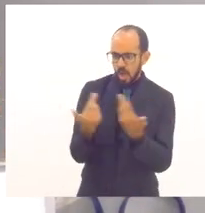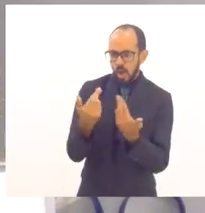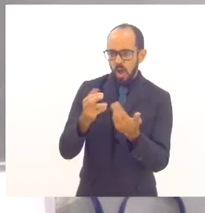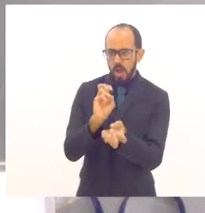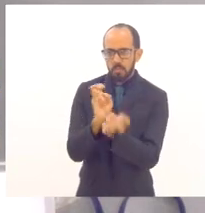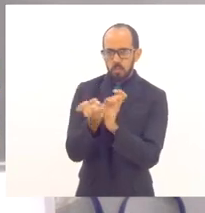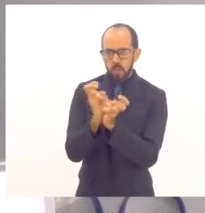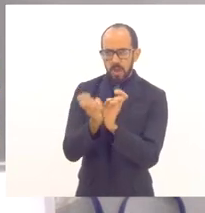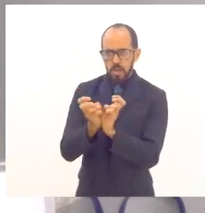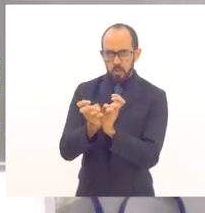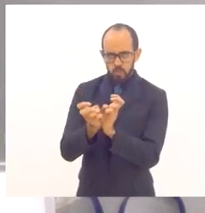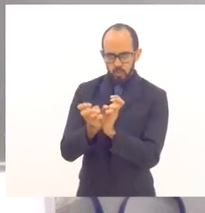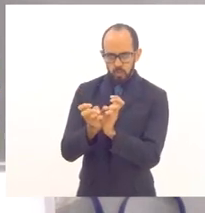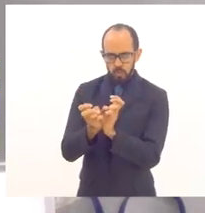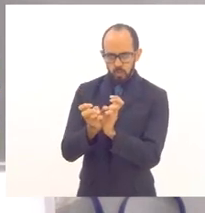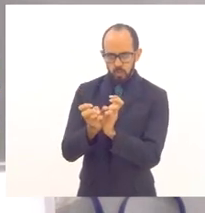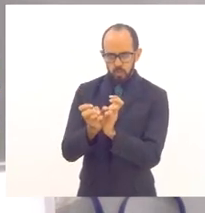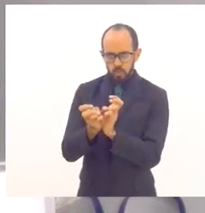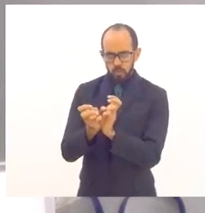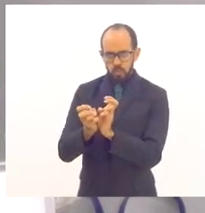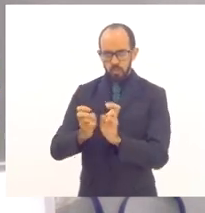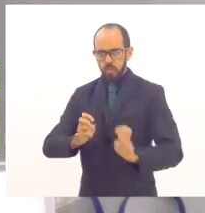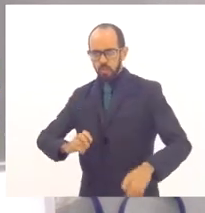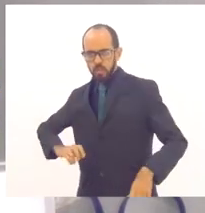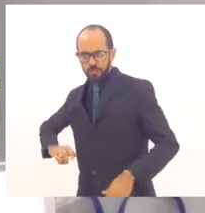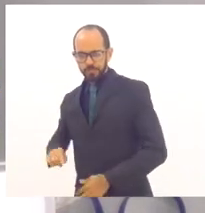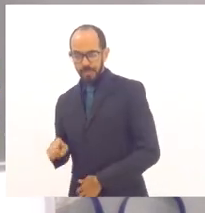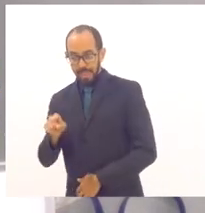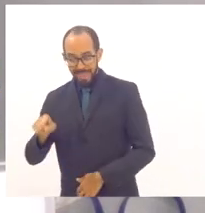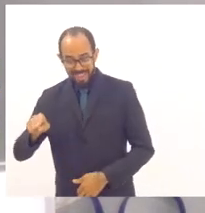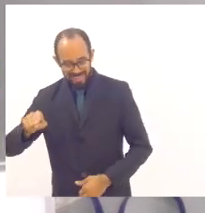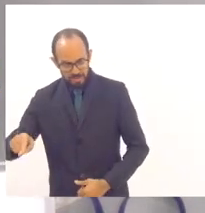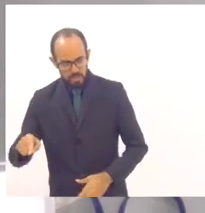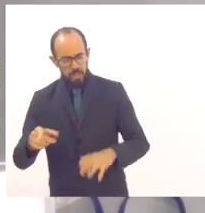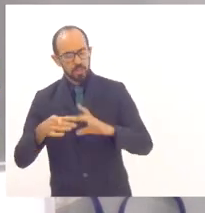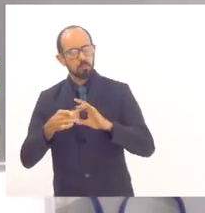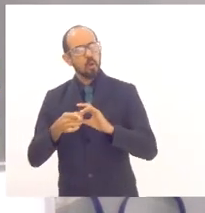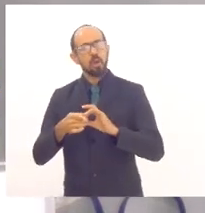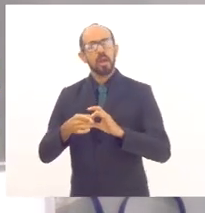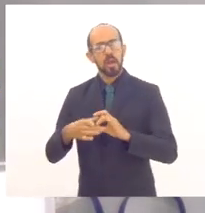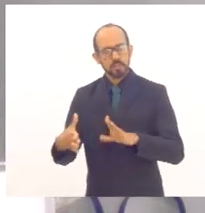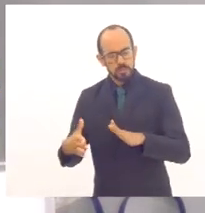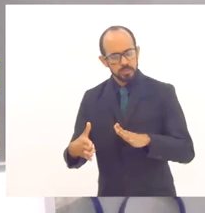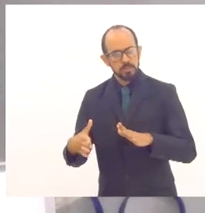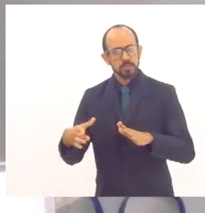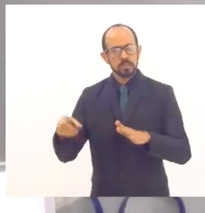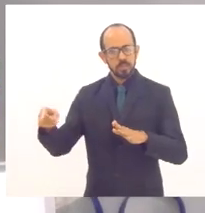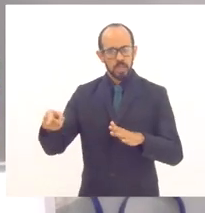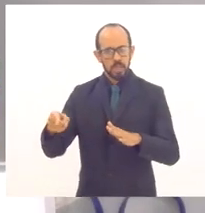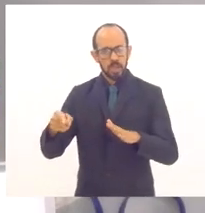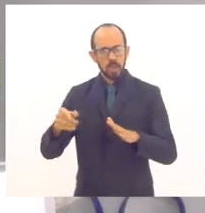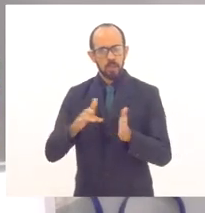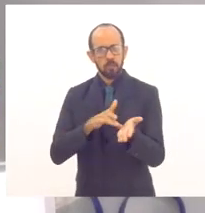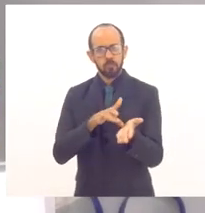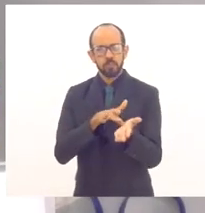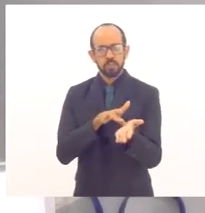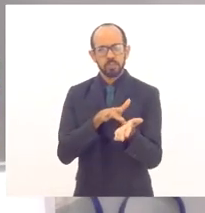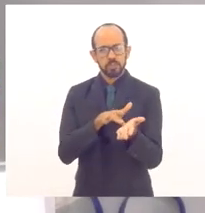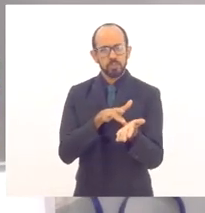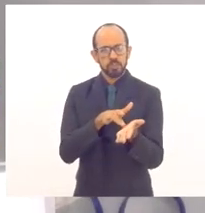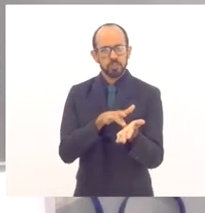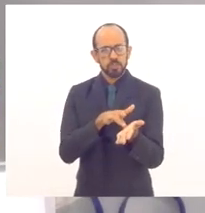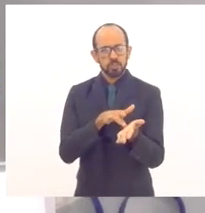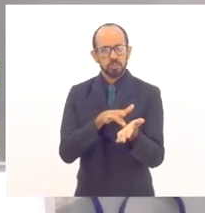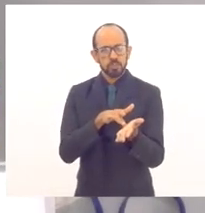cortou o jogo de um homem adulto, essa democracia substantiva está sendo colocada em